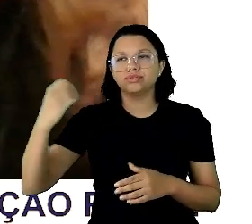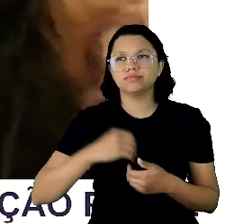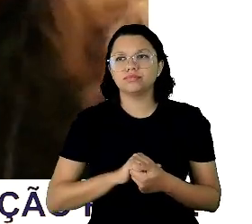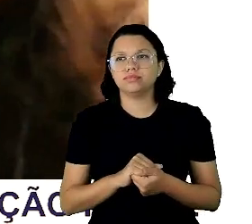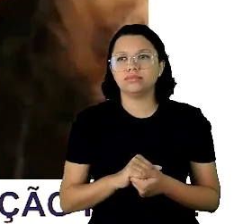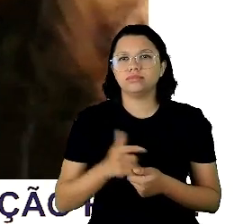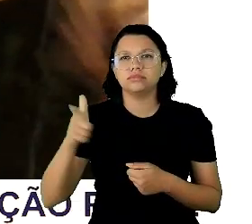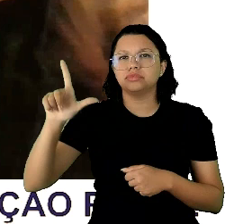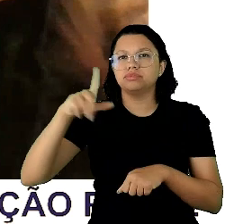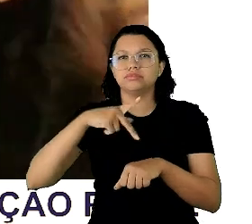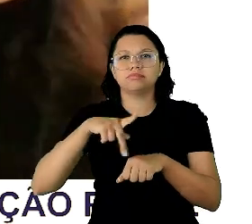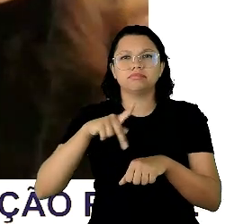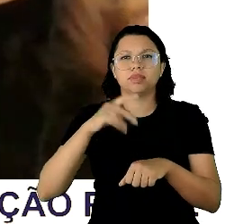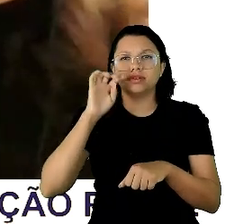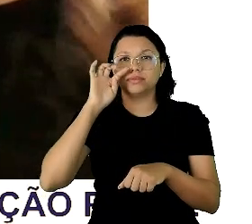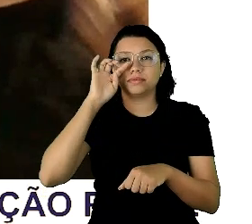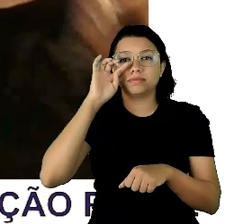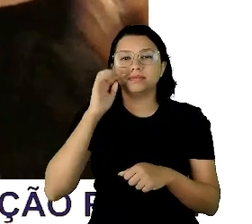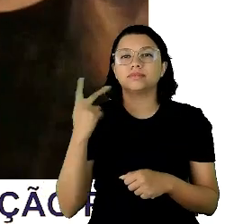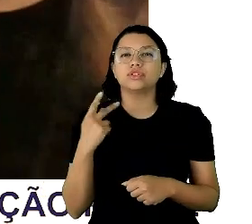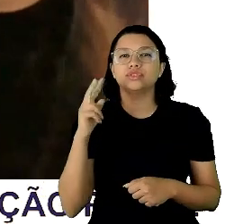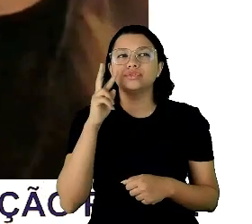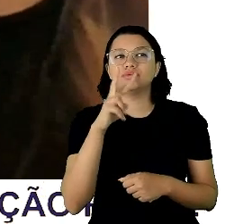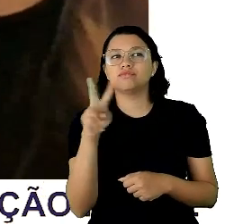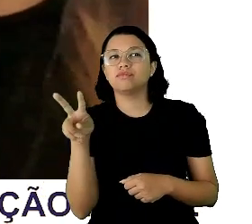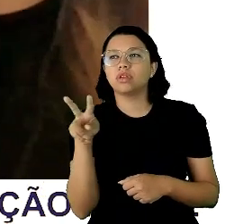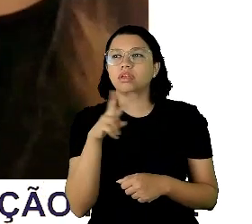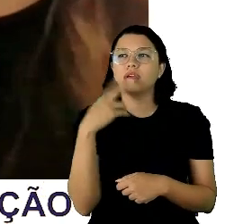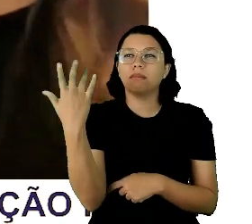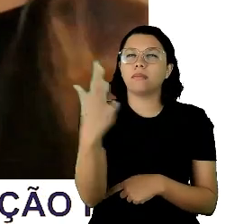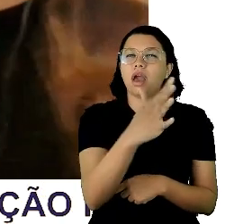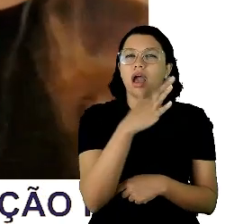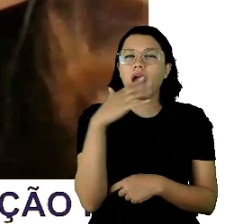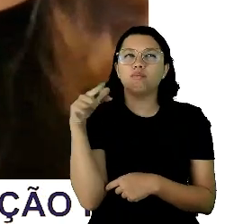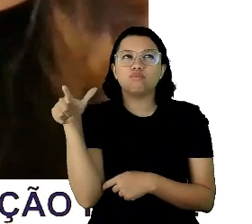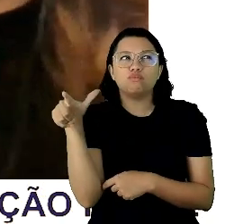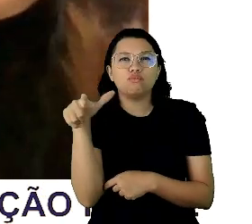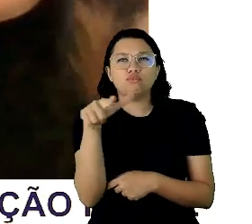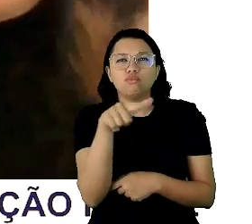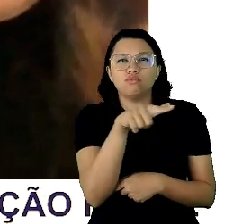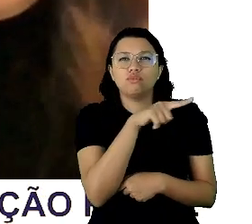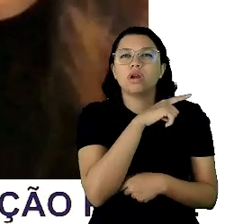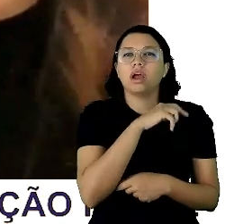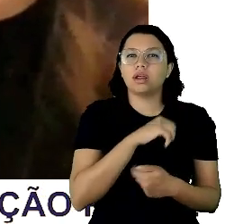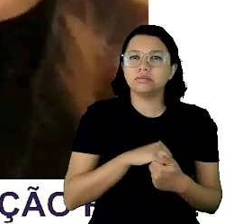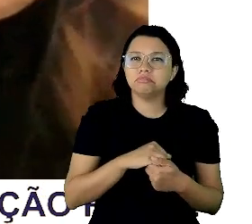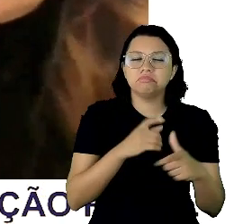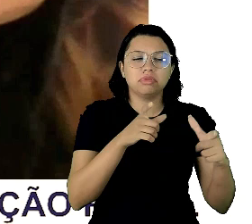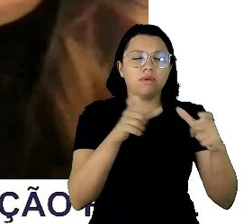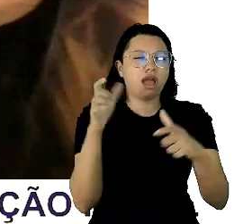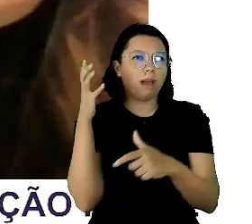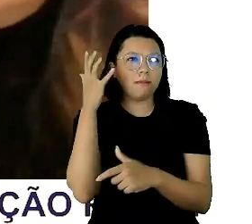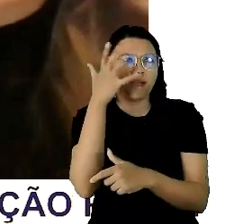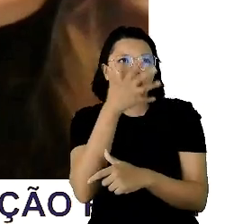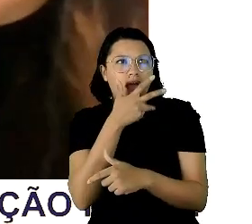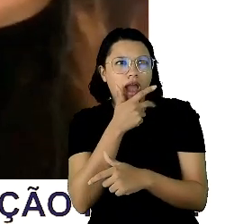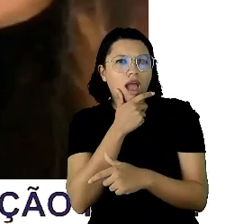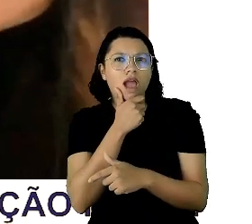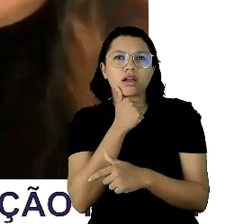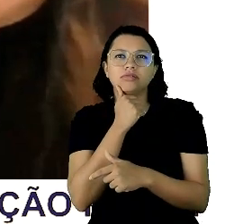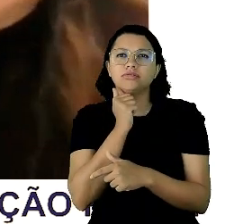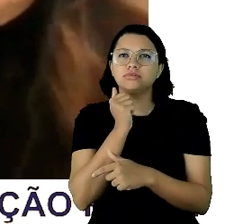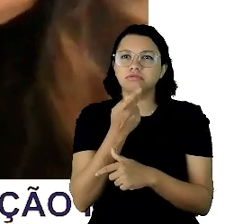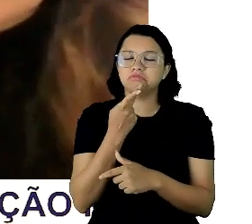a gente viaja fora do Brasil, que a gente vê, né, parques limpíssimos, os lugares belíssimos, você fala, nossa, mas que lindo, como